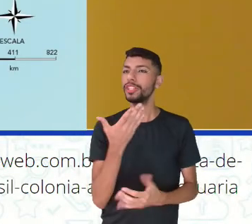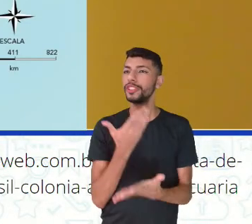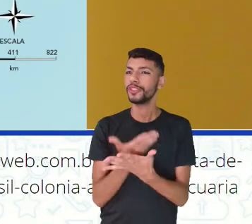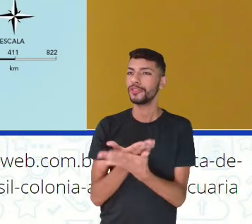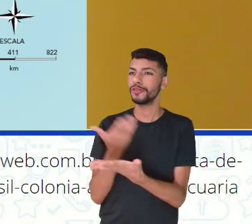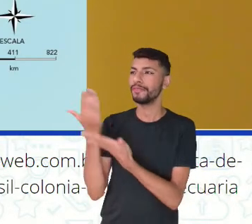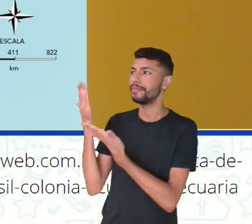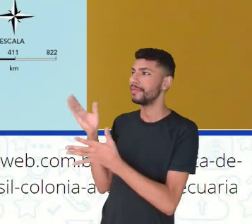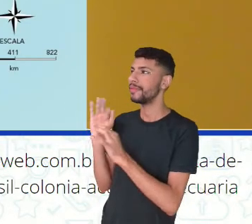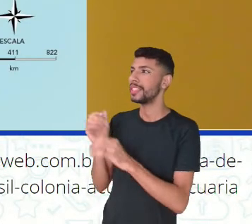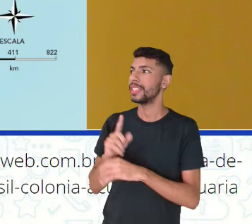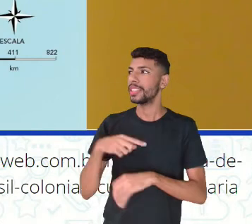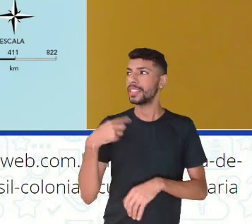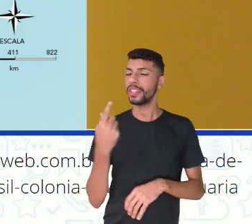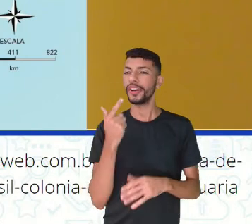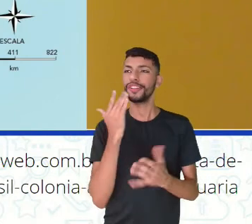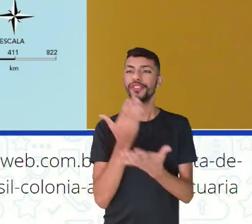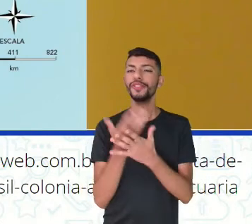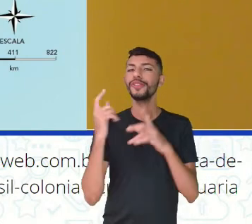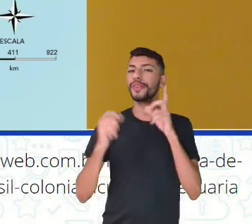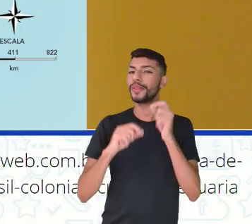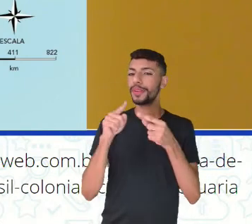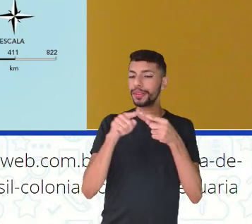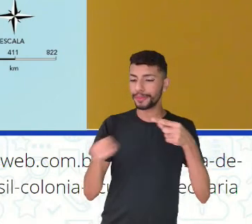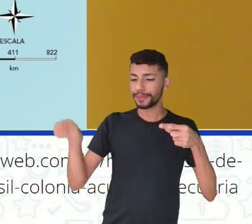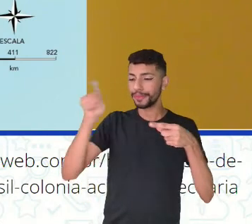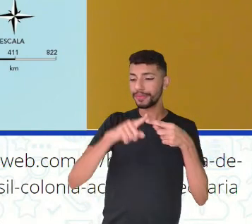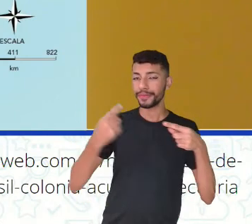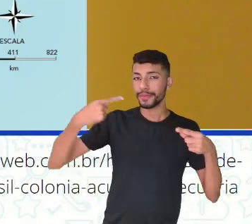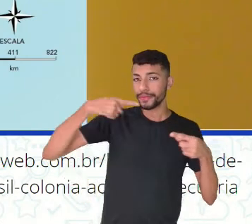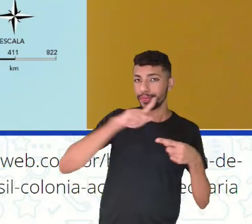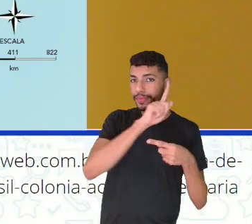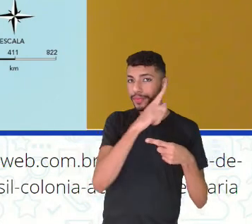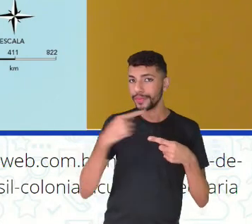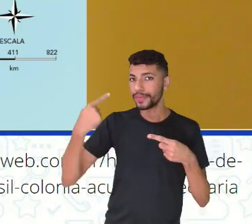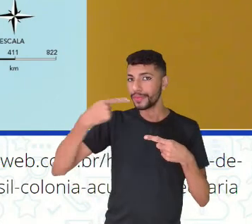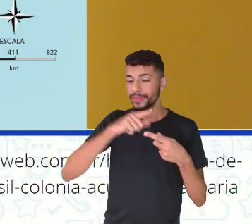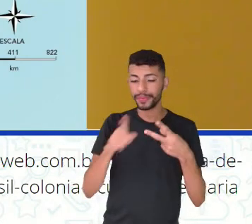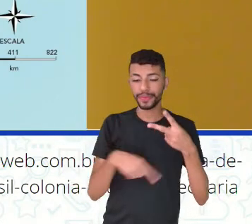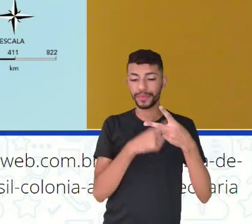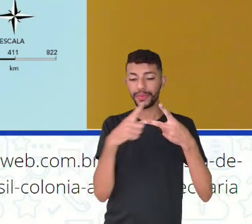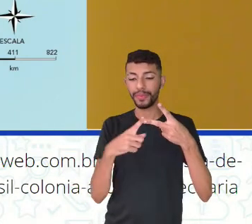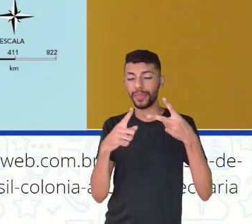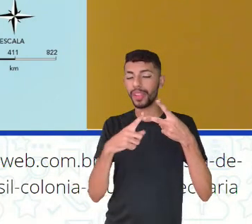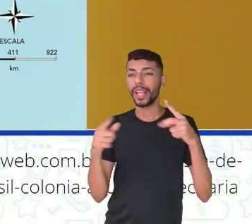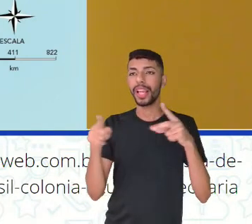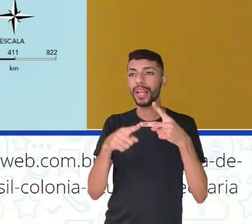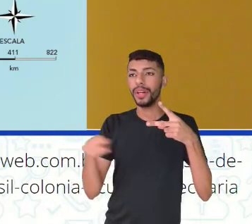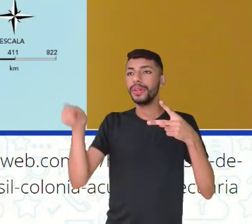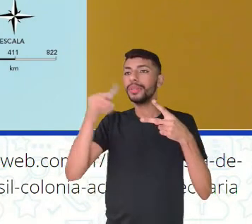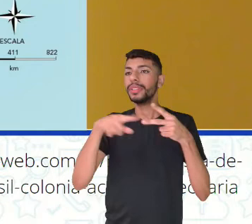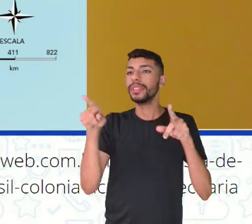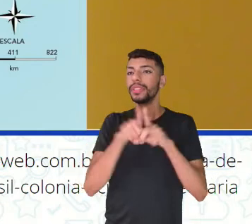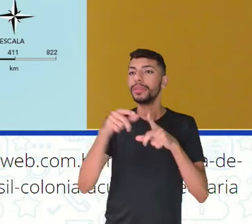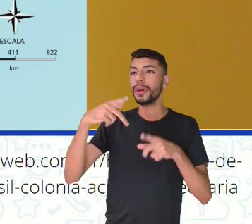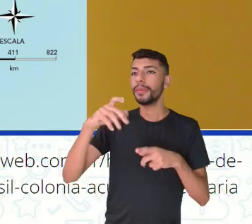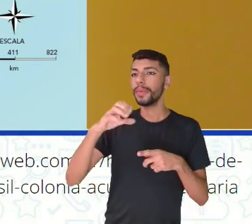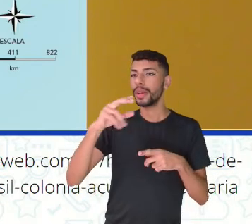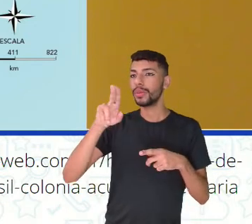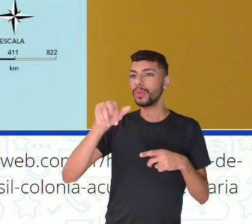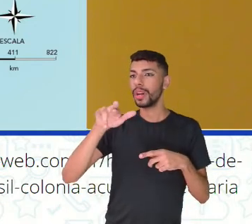né? A gente já viu o ciclo da cana, a gente já viu a pecuária, né, que estava relacionado a esse ciclo